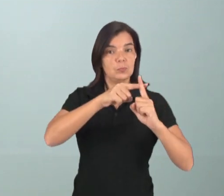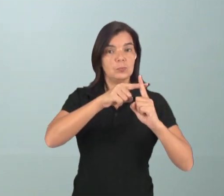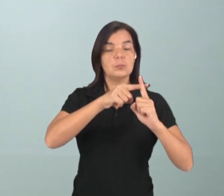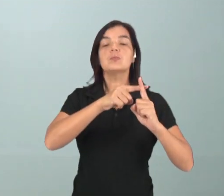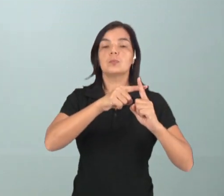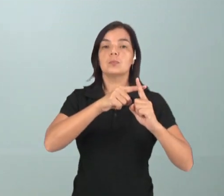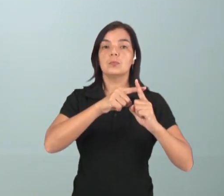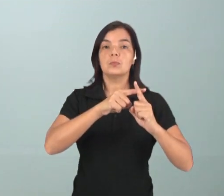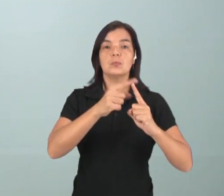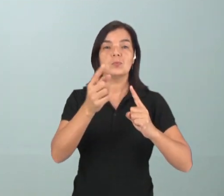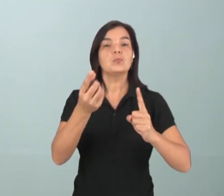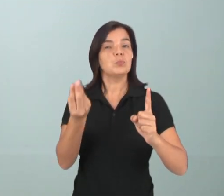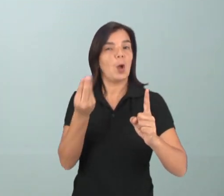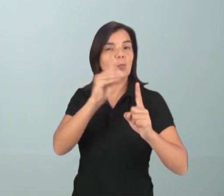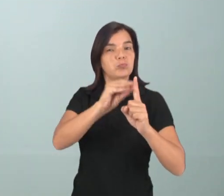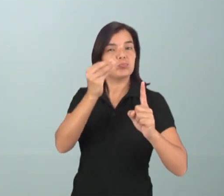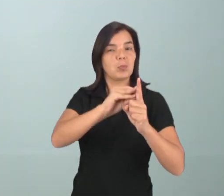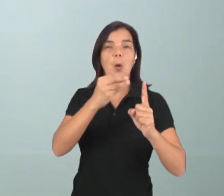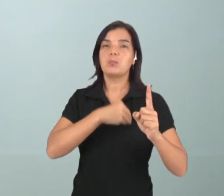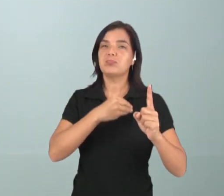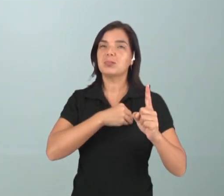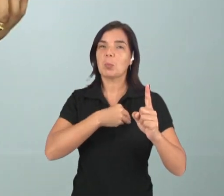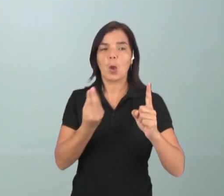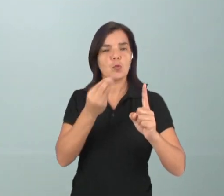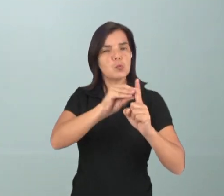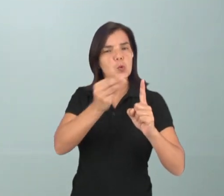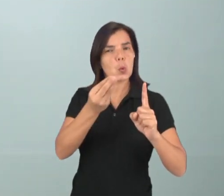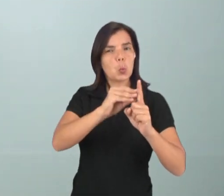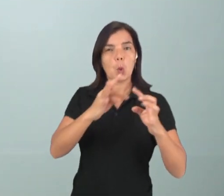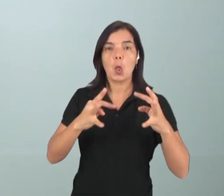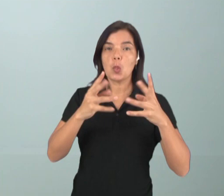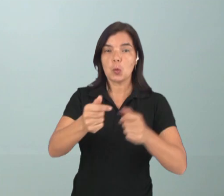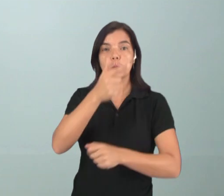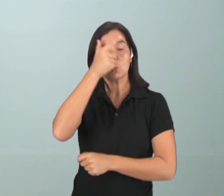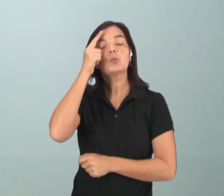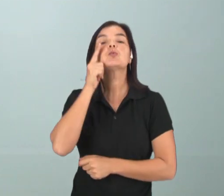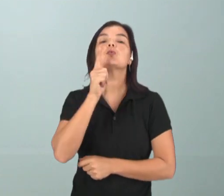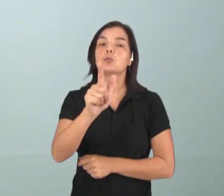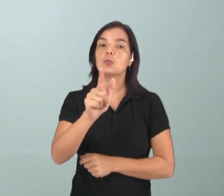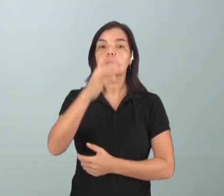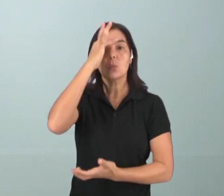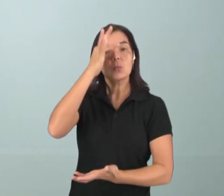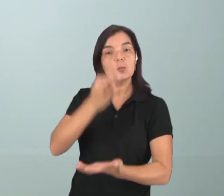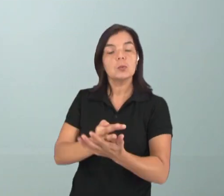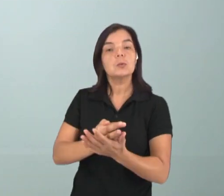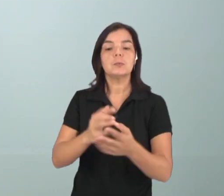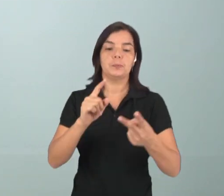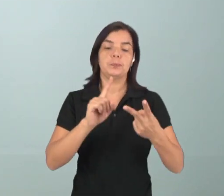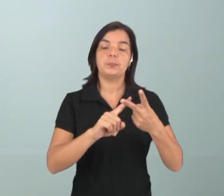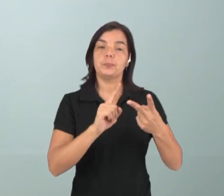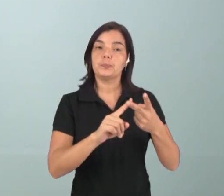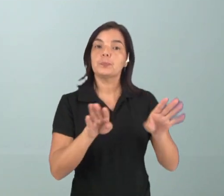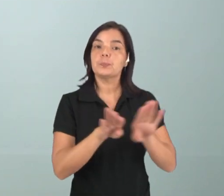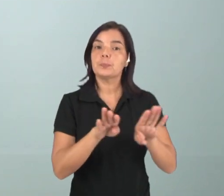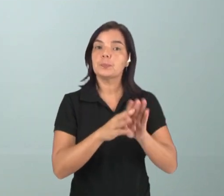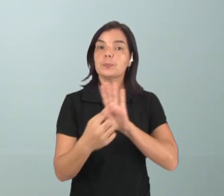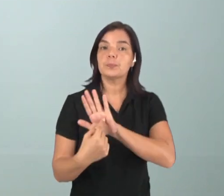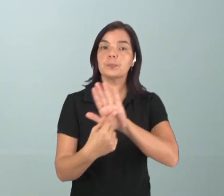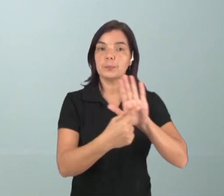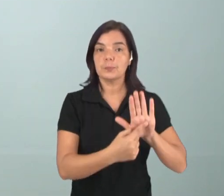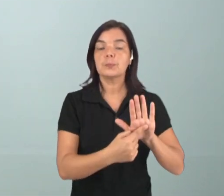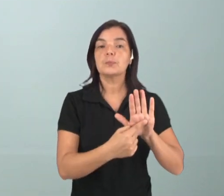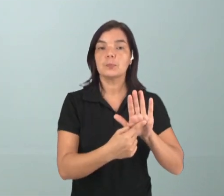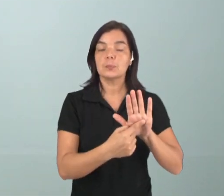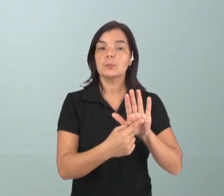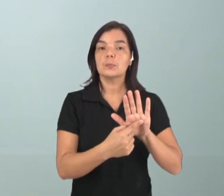certo? Para pagar os pecados da humanidade, todos aqueles que foram alcançados por essa fé. E ela também